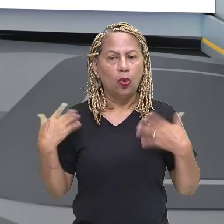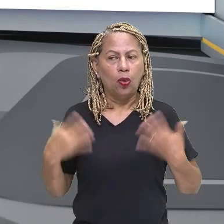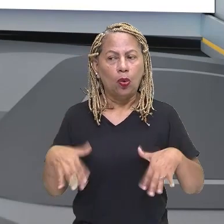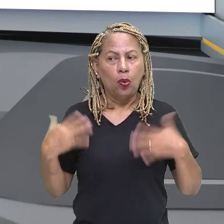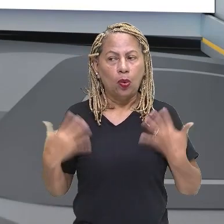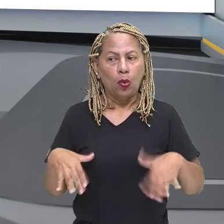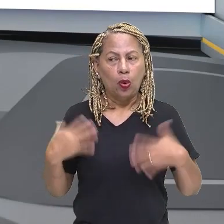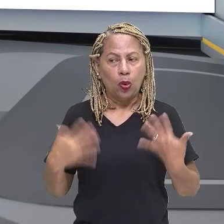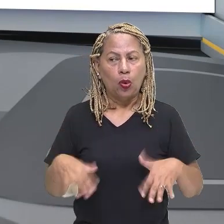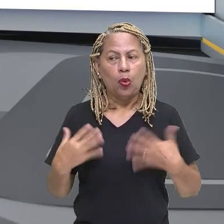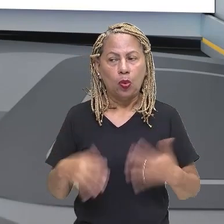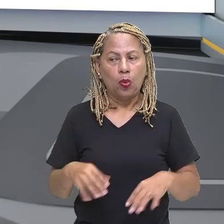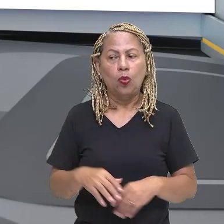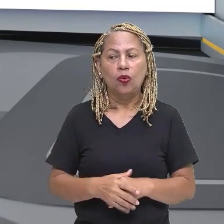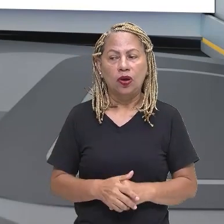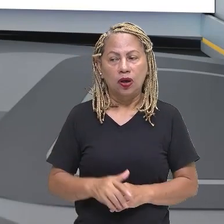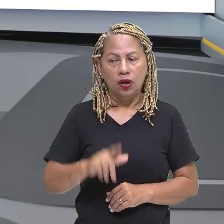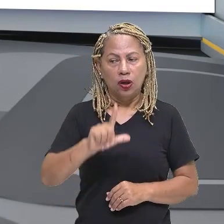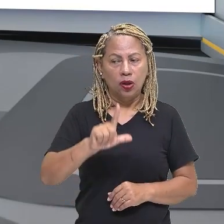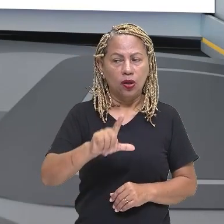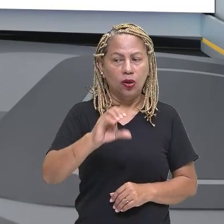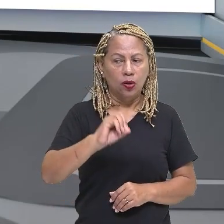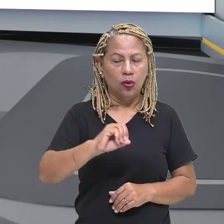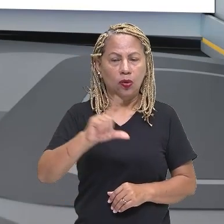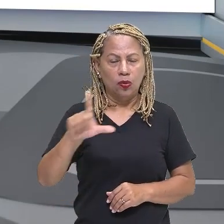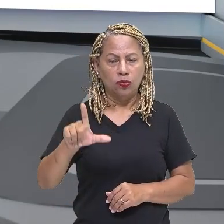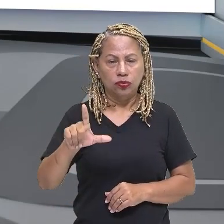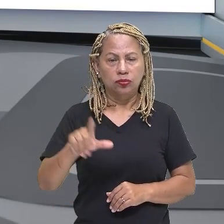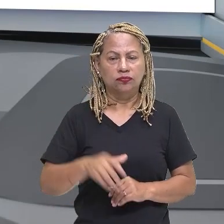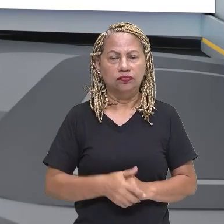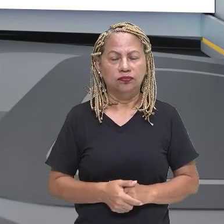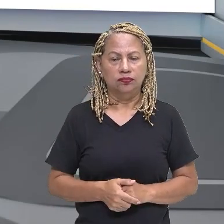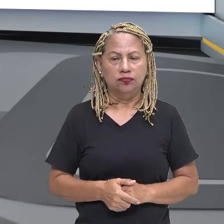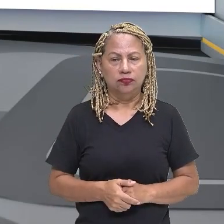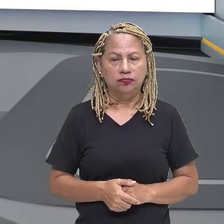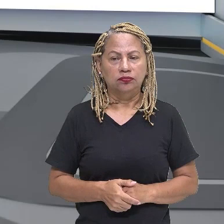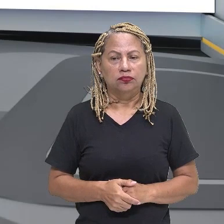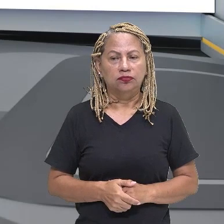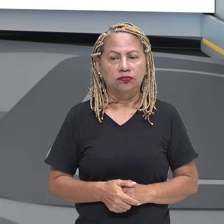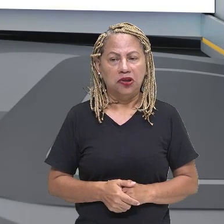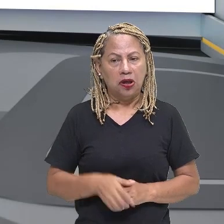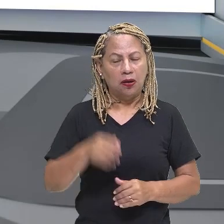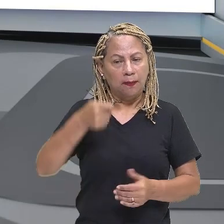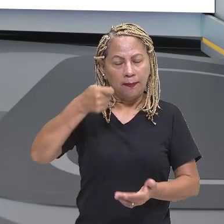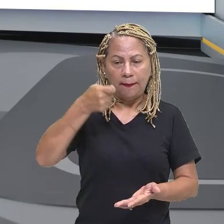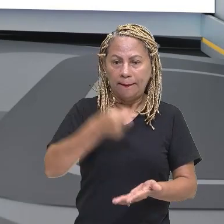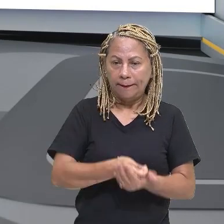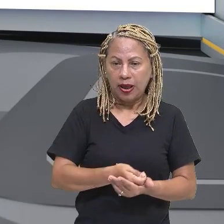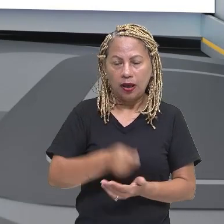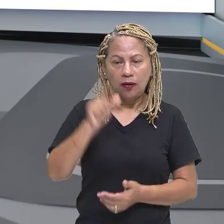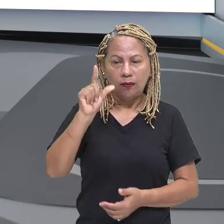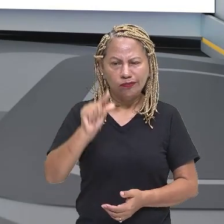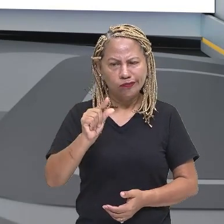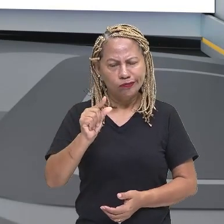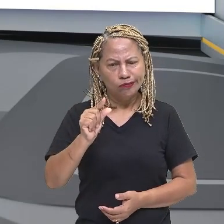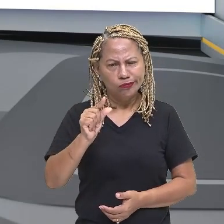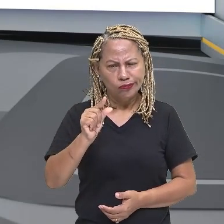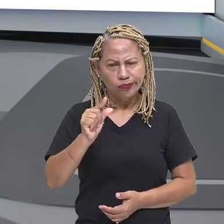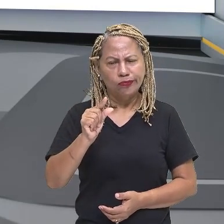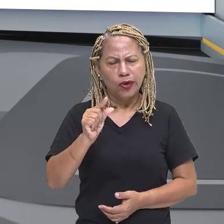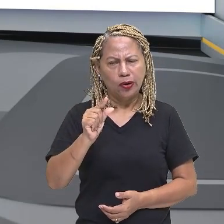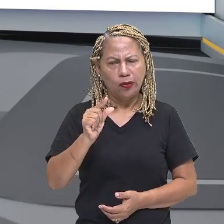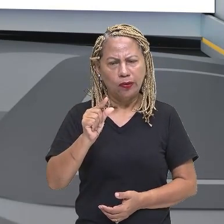uma sigla do League of Legends muito utilizada, o LoL, né, por sua vez, pagou bem menos prêmios de competições